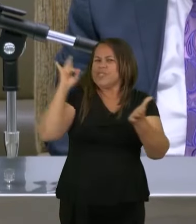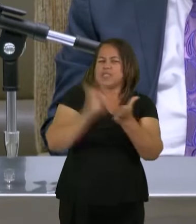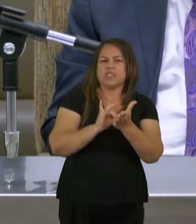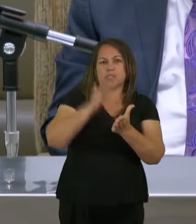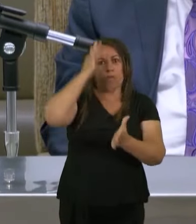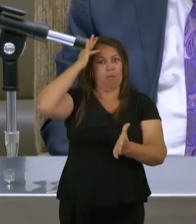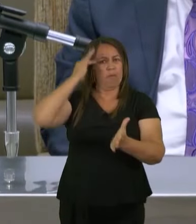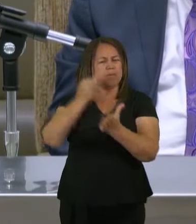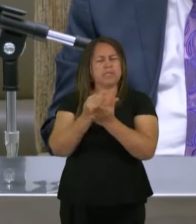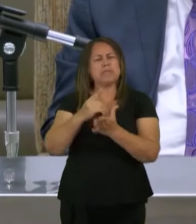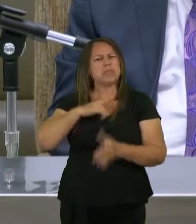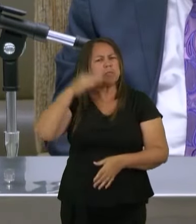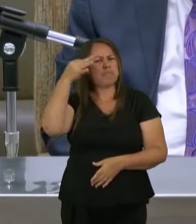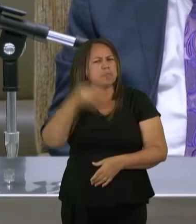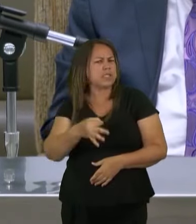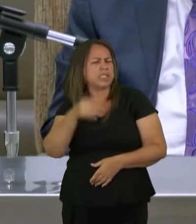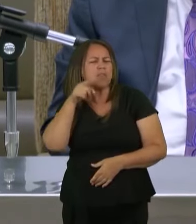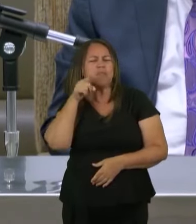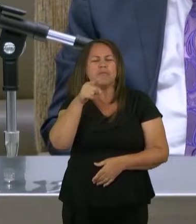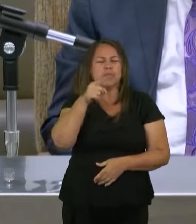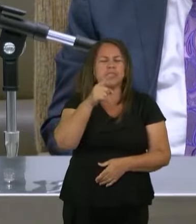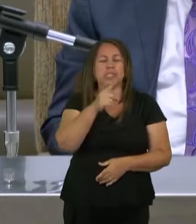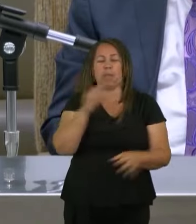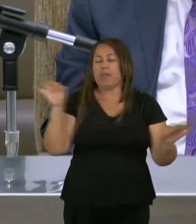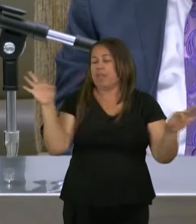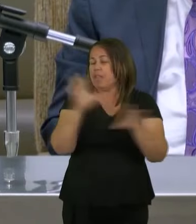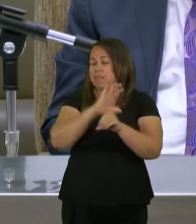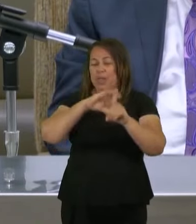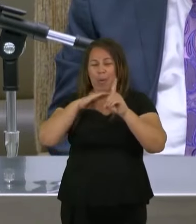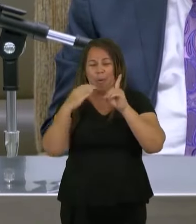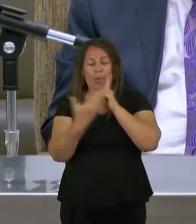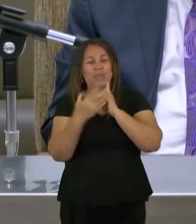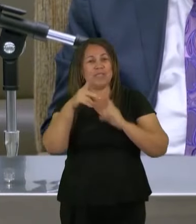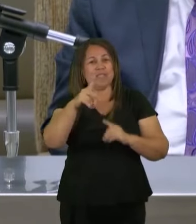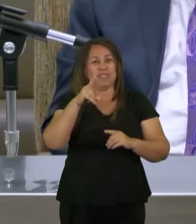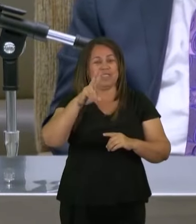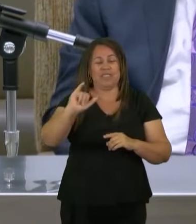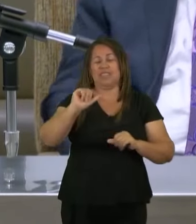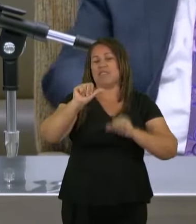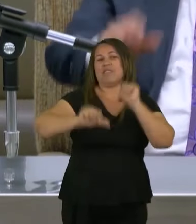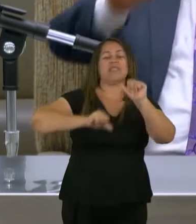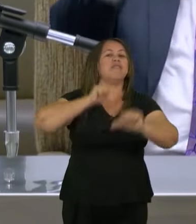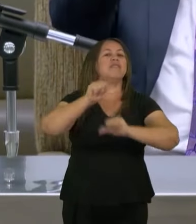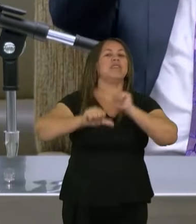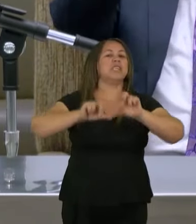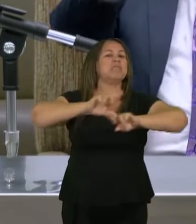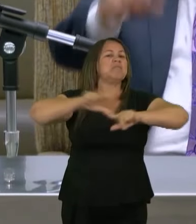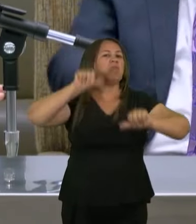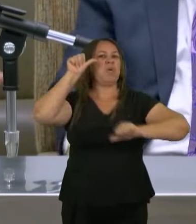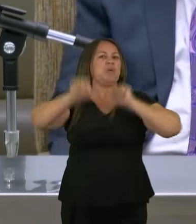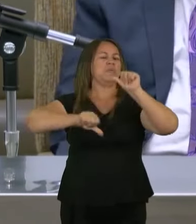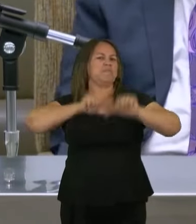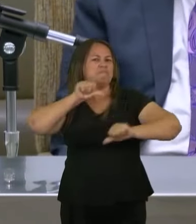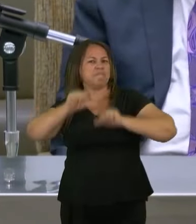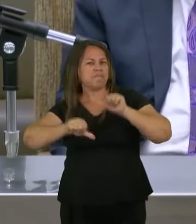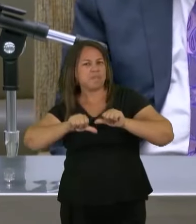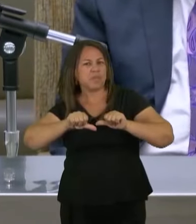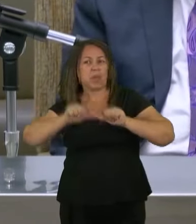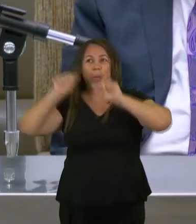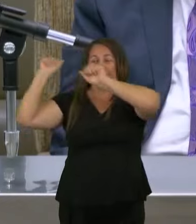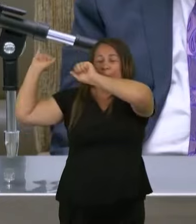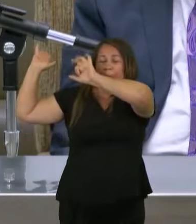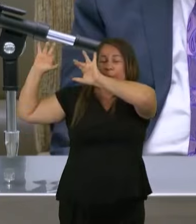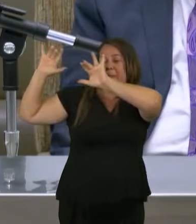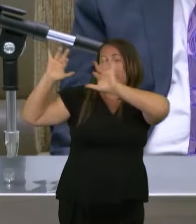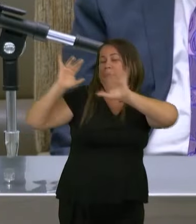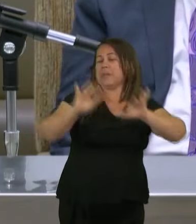fique certo disso, você vai sair deste culto diferente, transformado, restaurado, com a bênção da parte